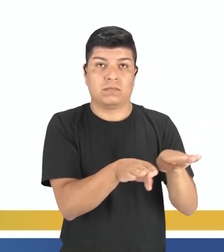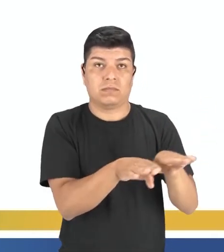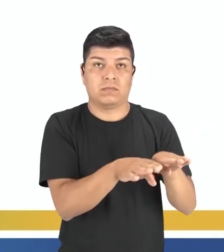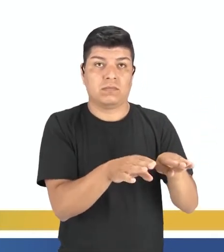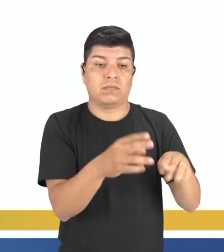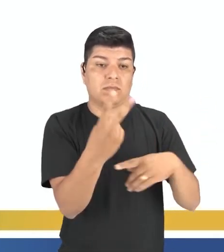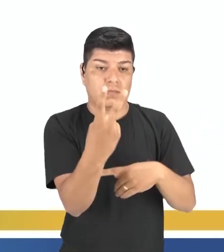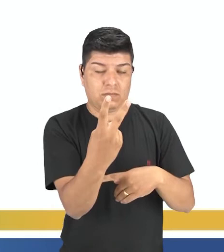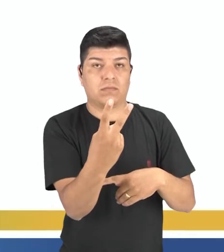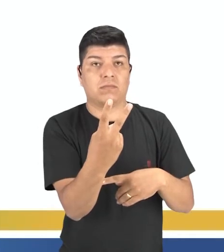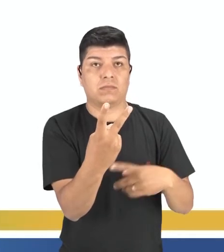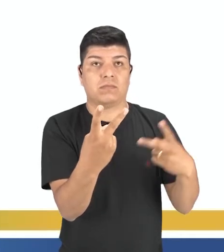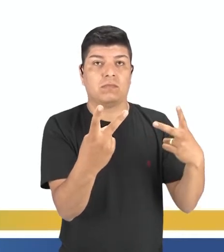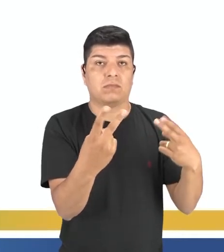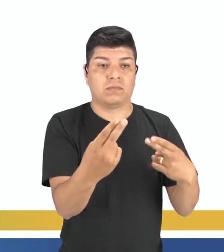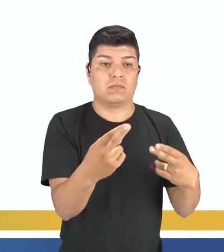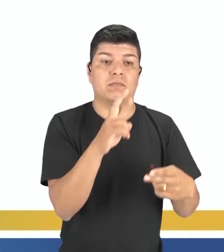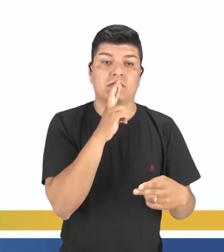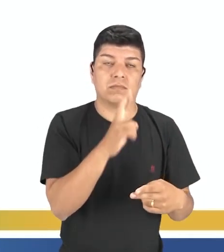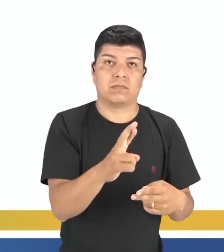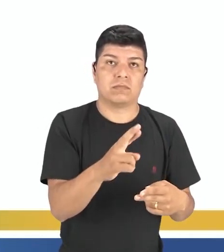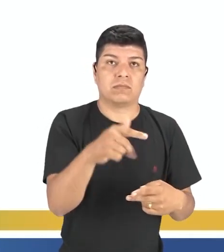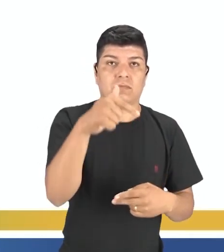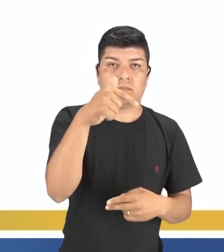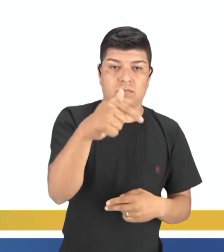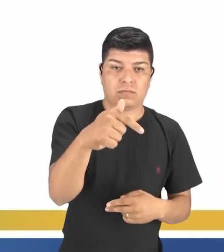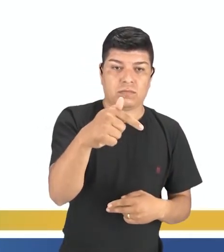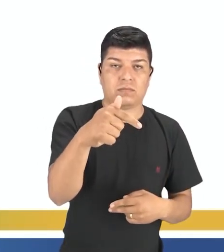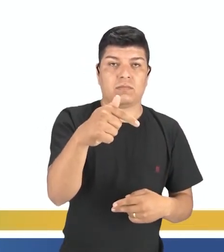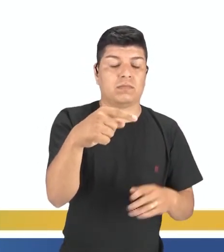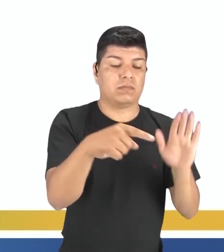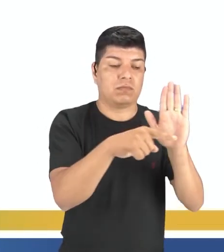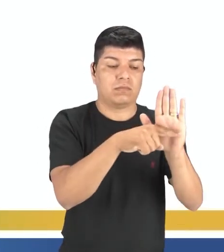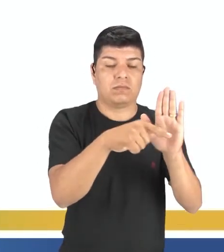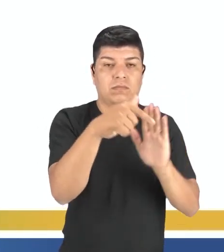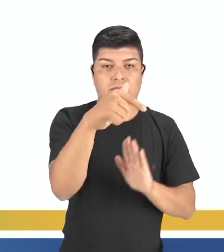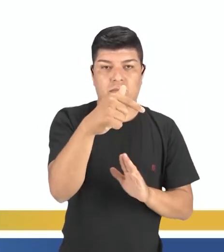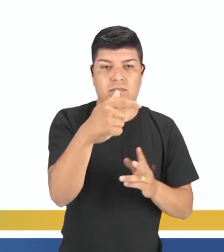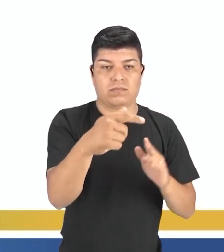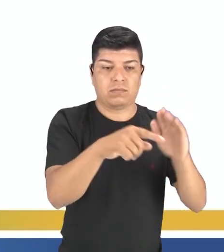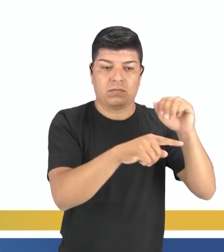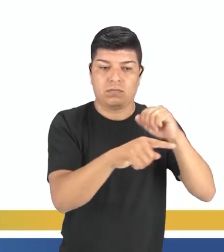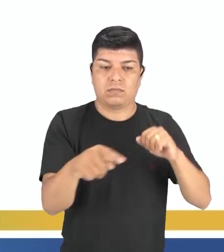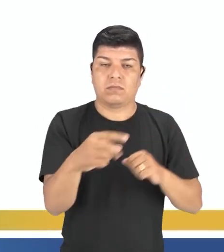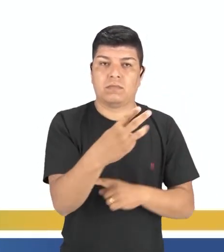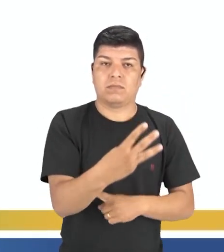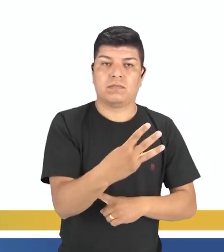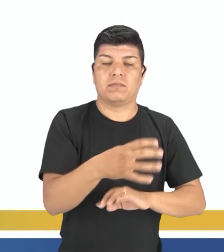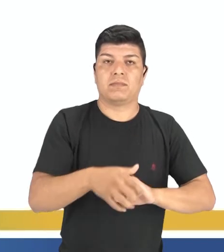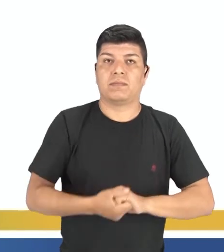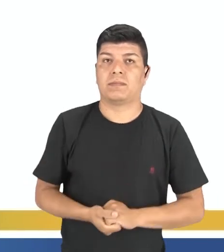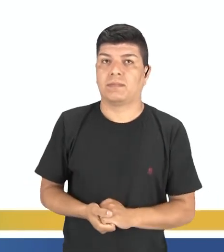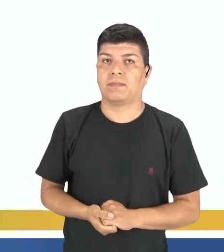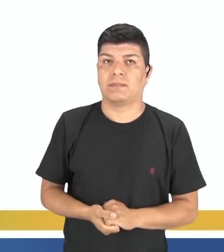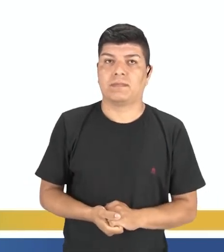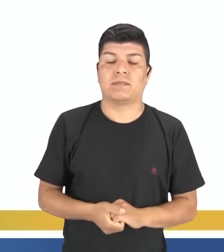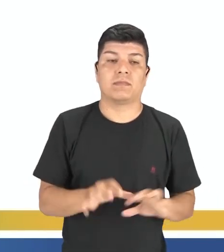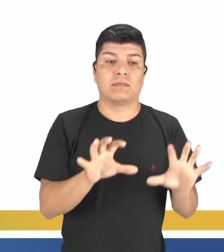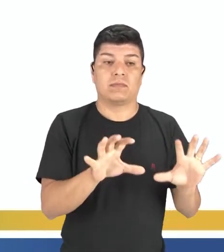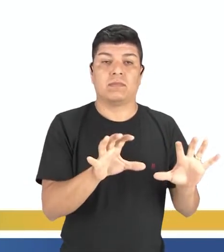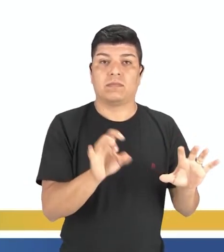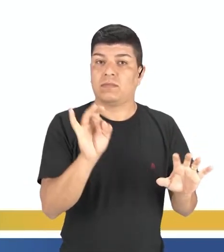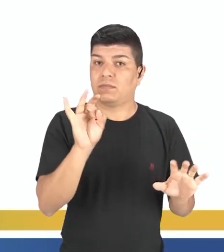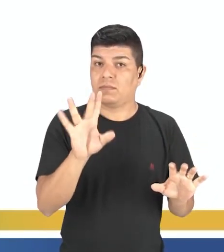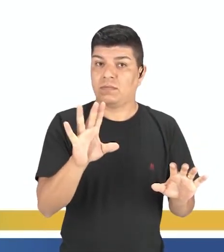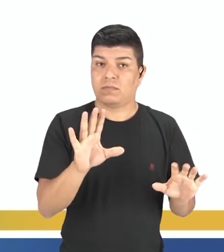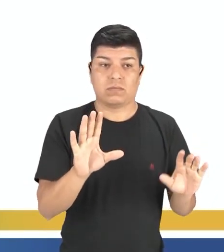por 2, onde chegarei ao resultado menos 7 sobre 3. Bem, isso foi apenas